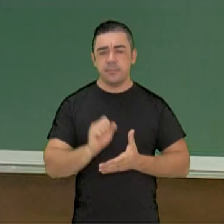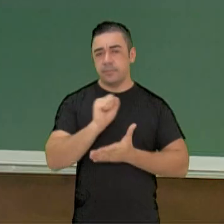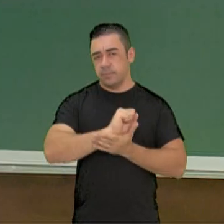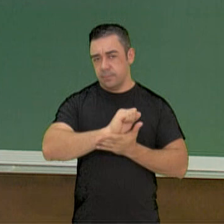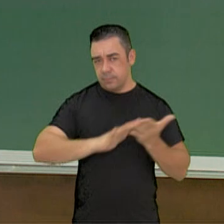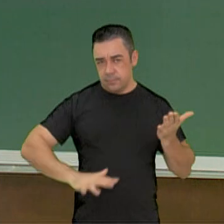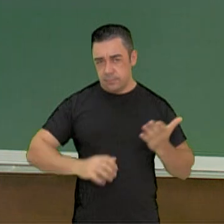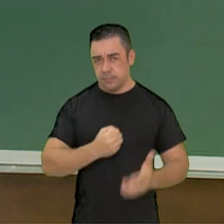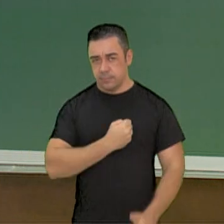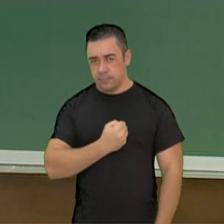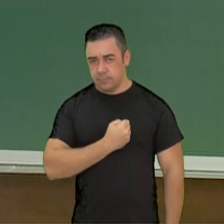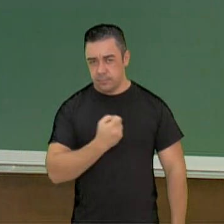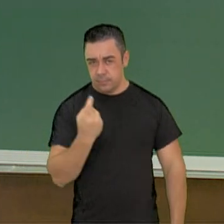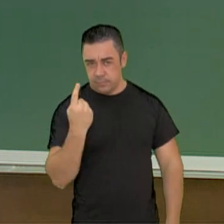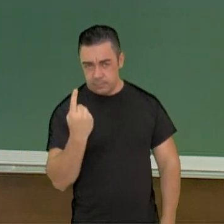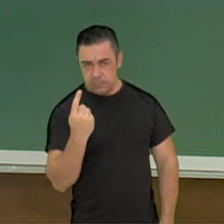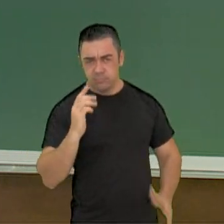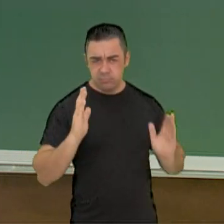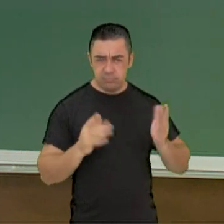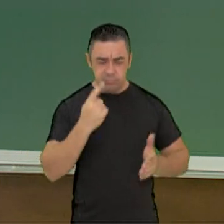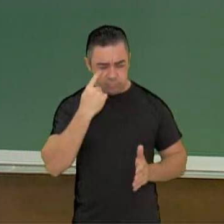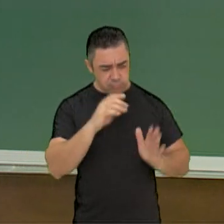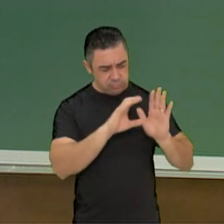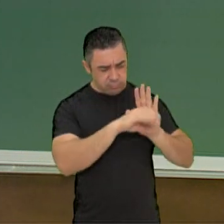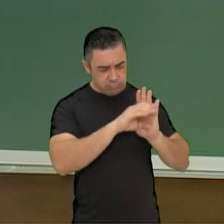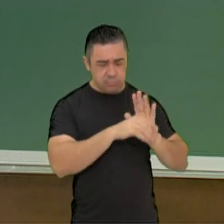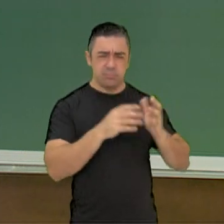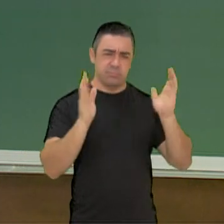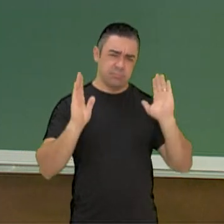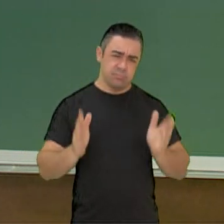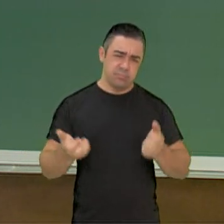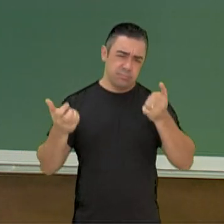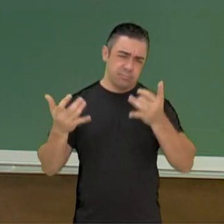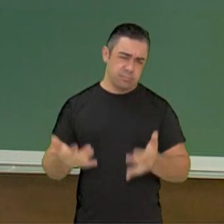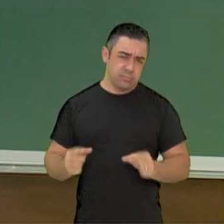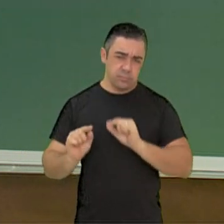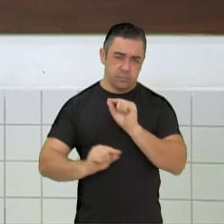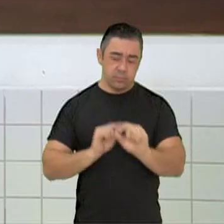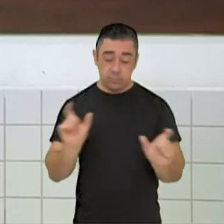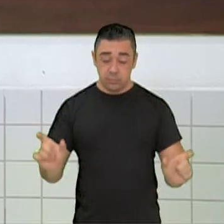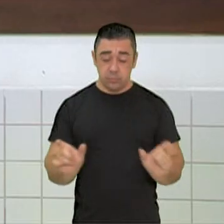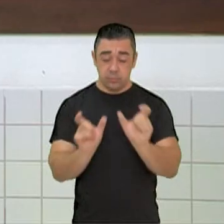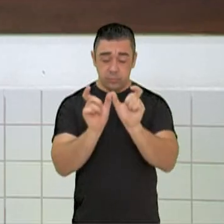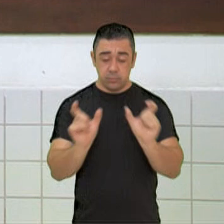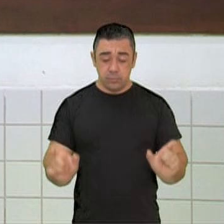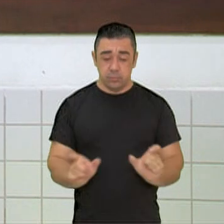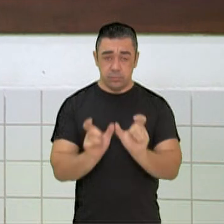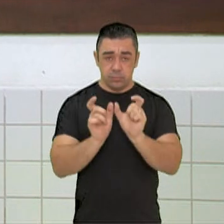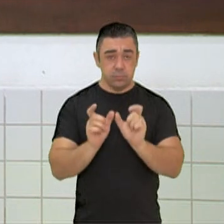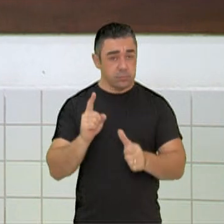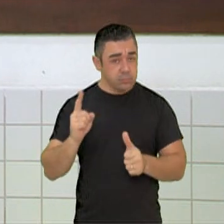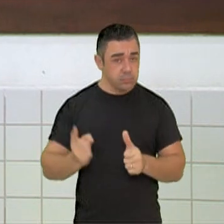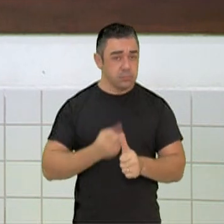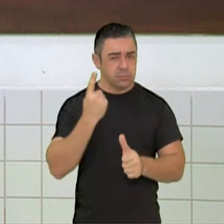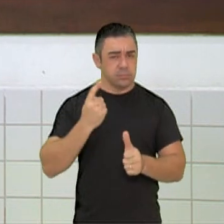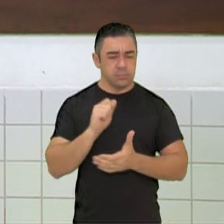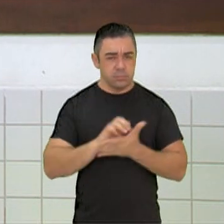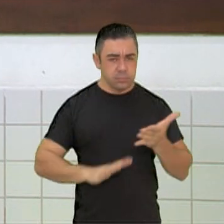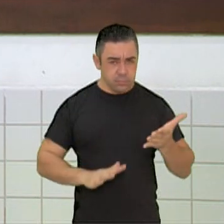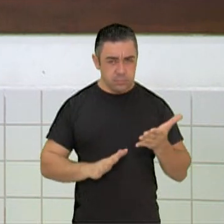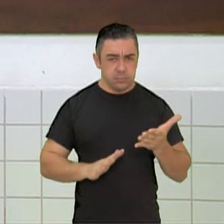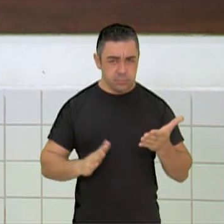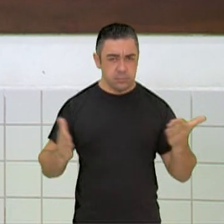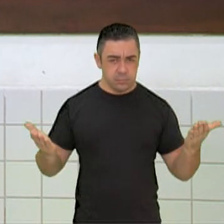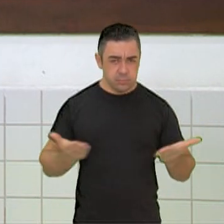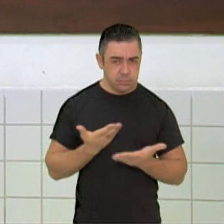Então agora, após conceituarmos, conversarmos um pouquinho sobre as conjunções, vamos à nossa primeira atividade